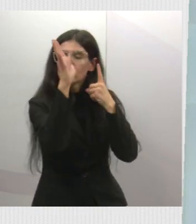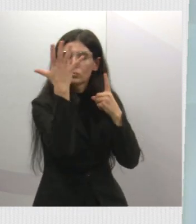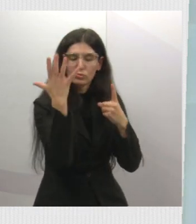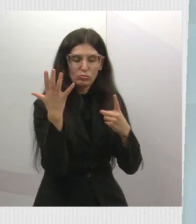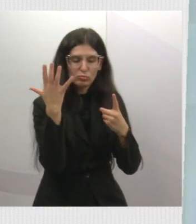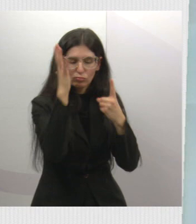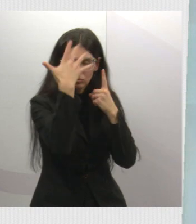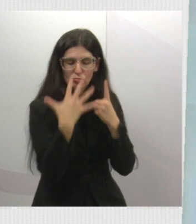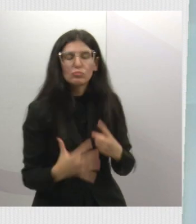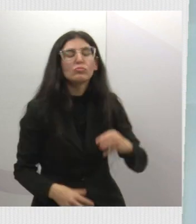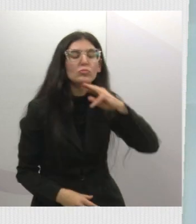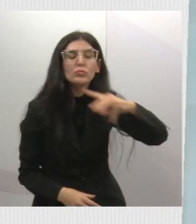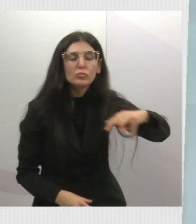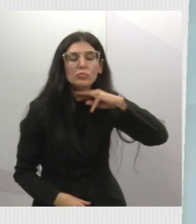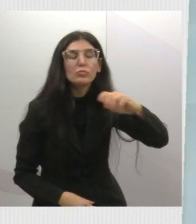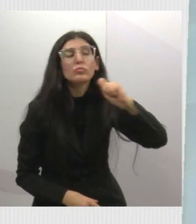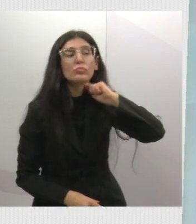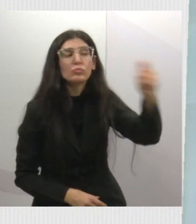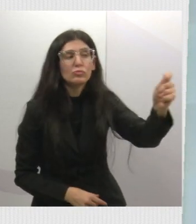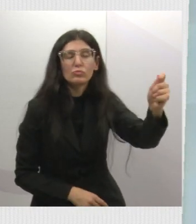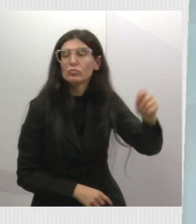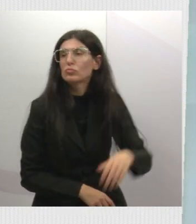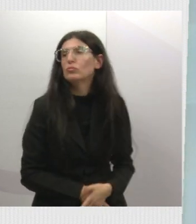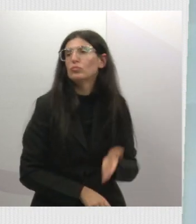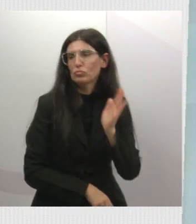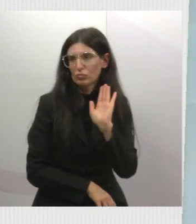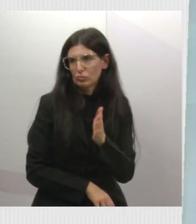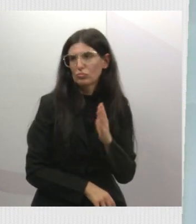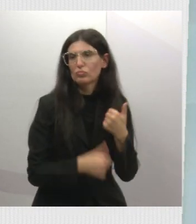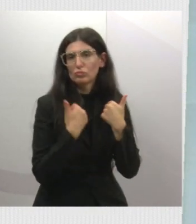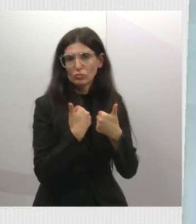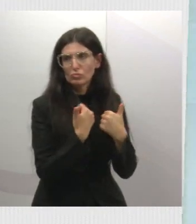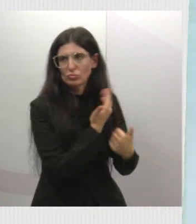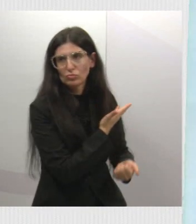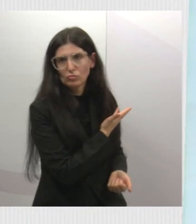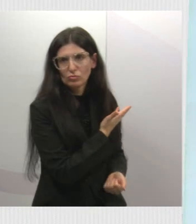prudencial, que é os 15% necessário.